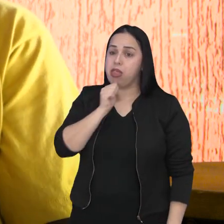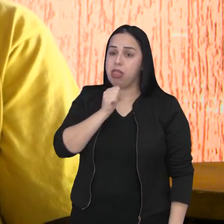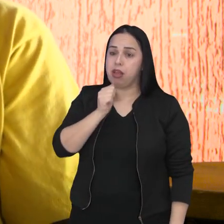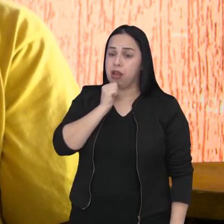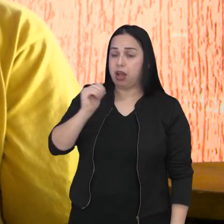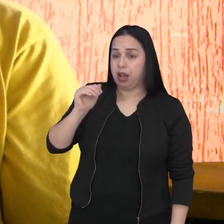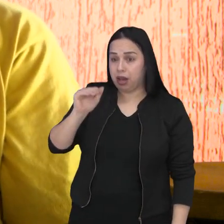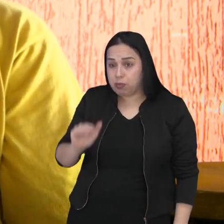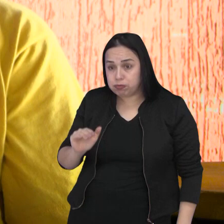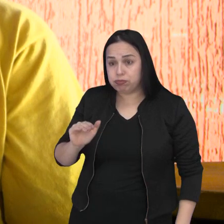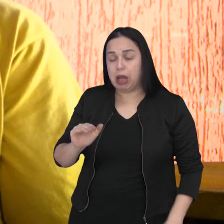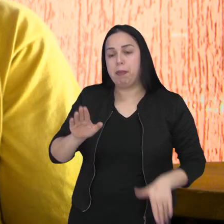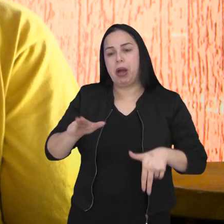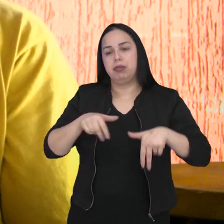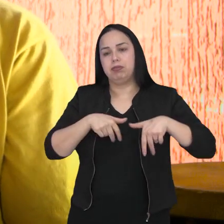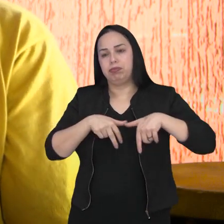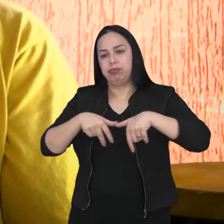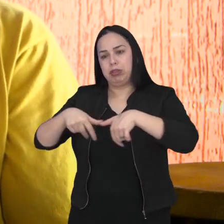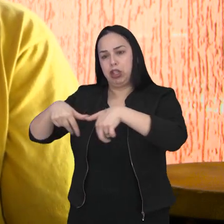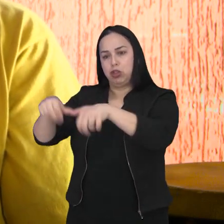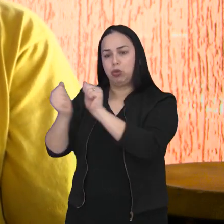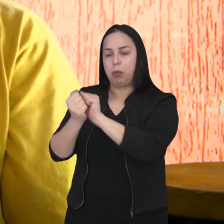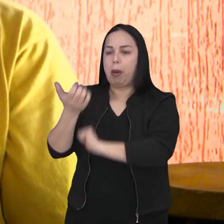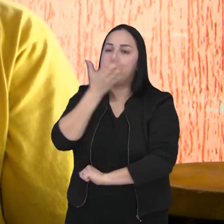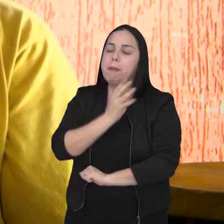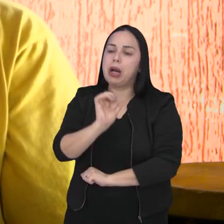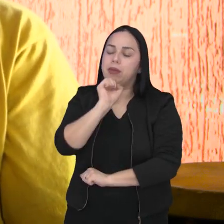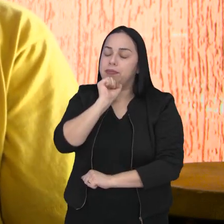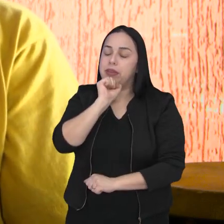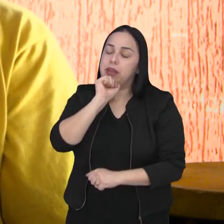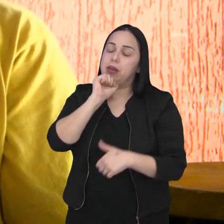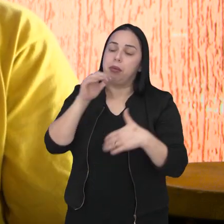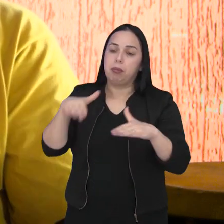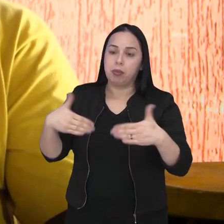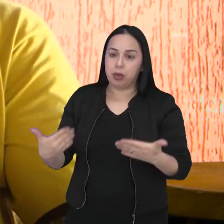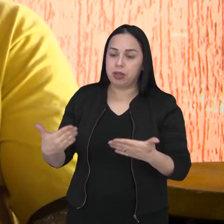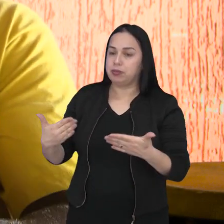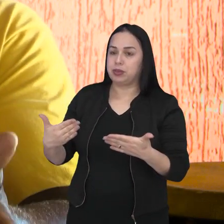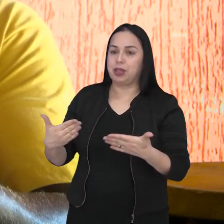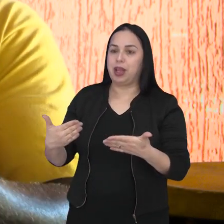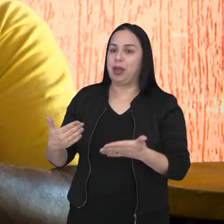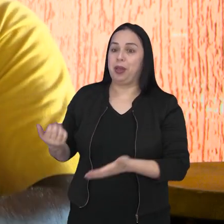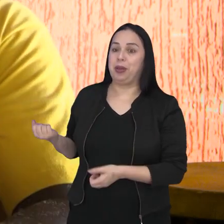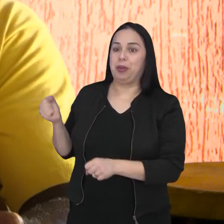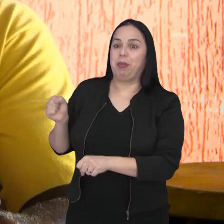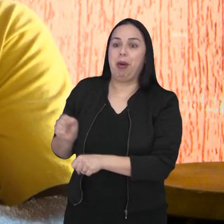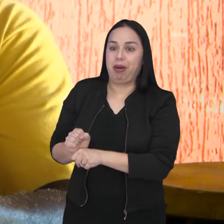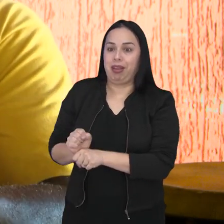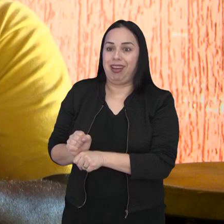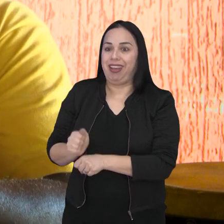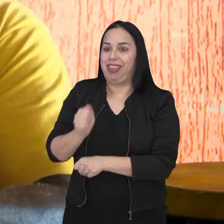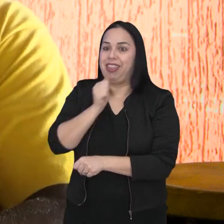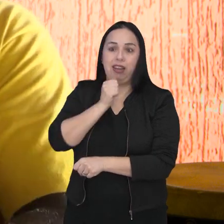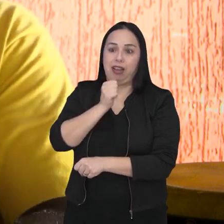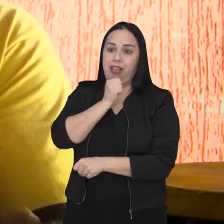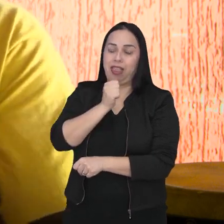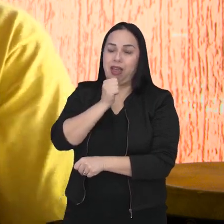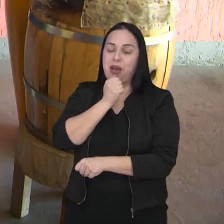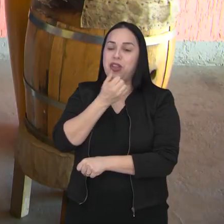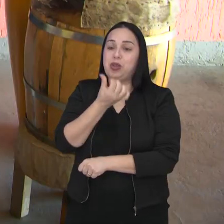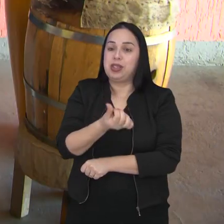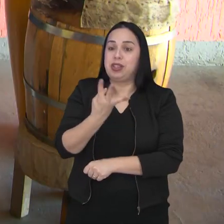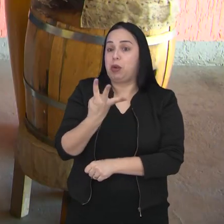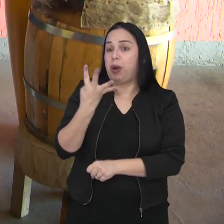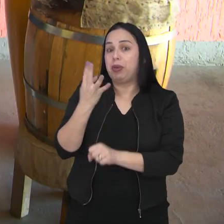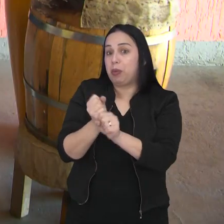criança, ele sempre me levava, né? E foi daí que... De lá para cá eu não parei mais, já estou 64 anos no